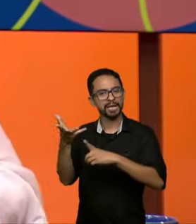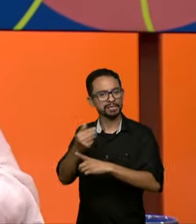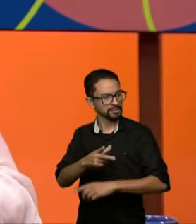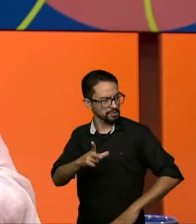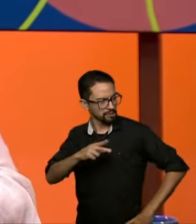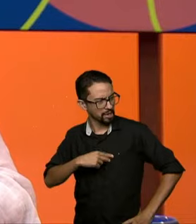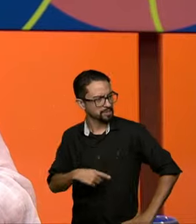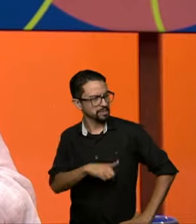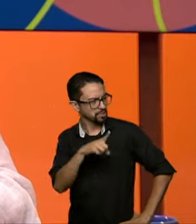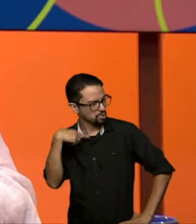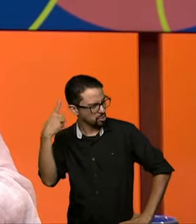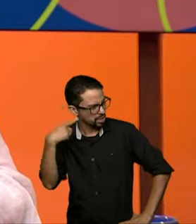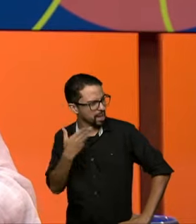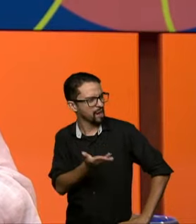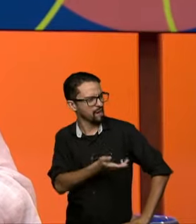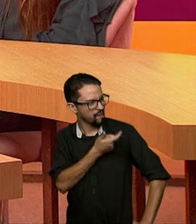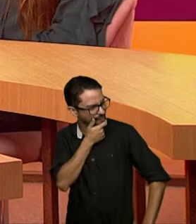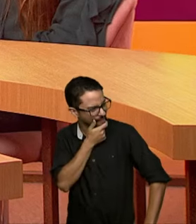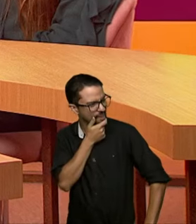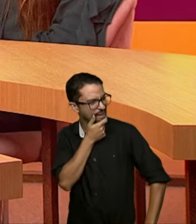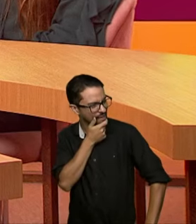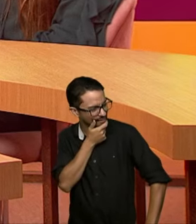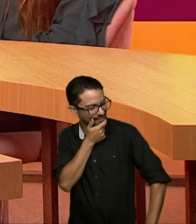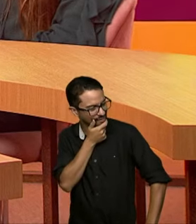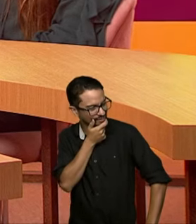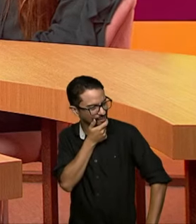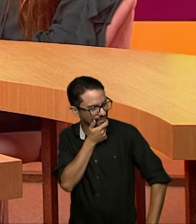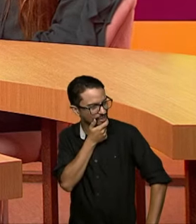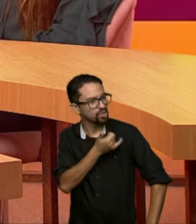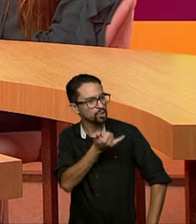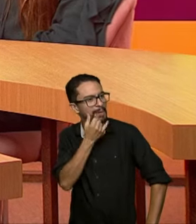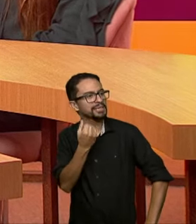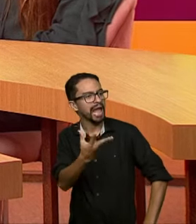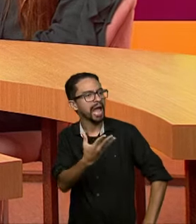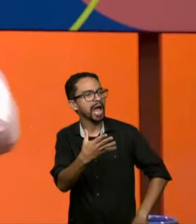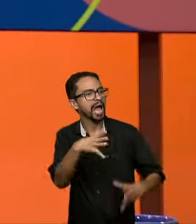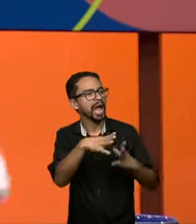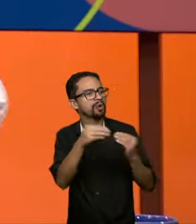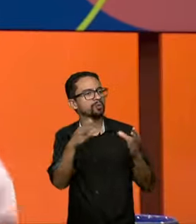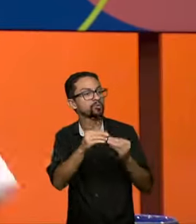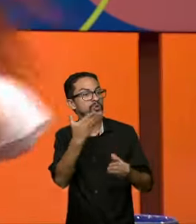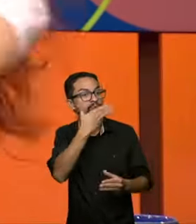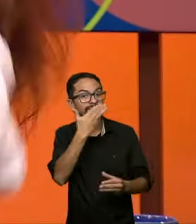assim, pô, maestrina muito louca, né? Ela cheira. Ele falou, não, mas dá um algodão doce para ela para tu ver.